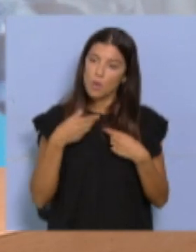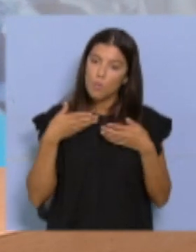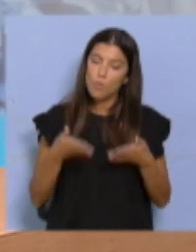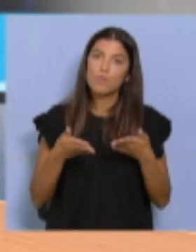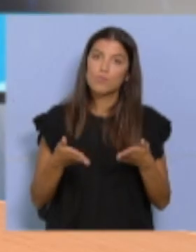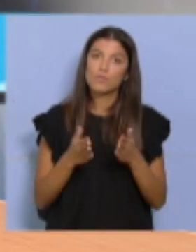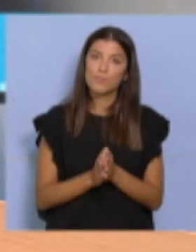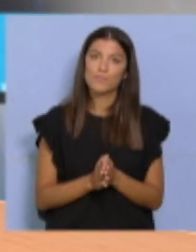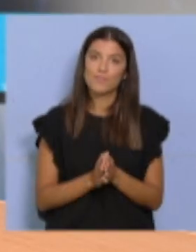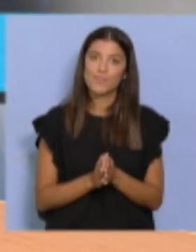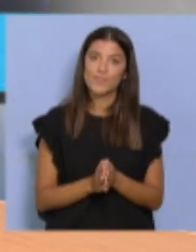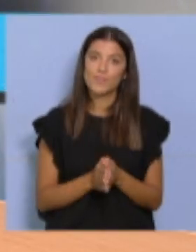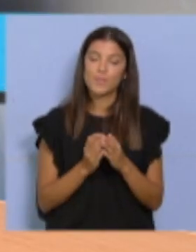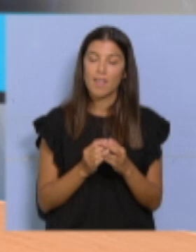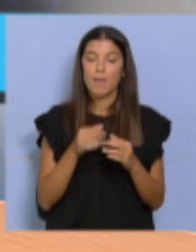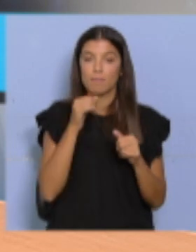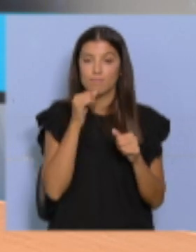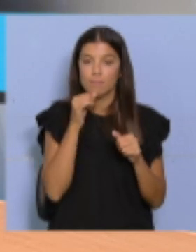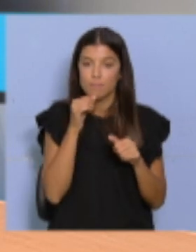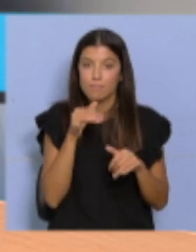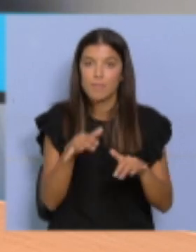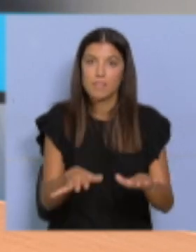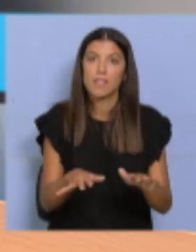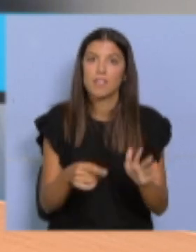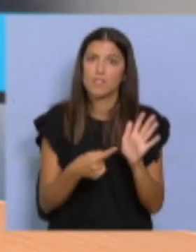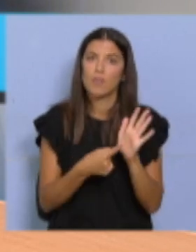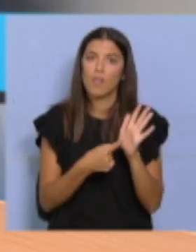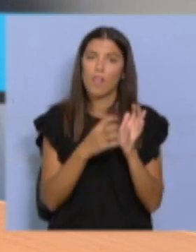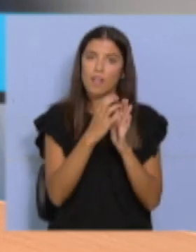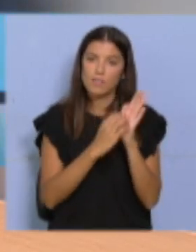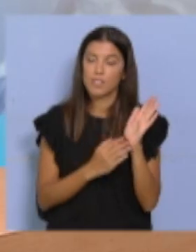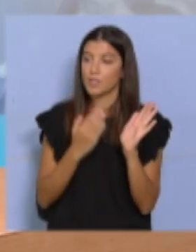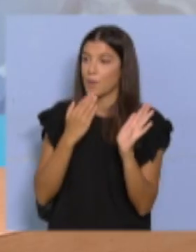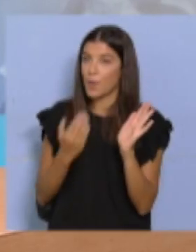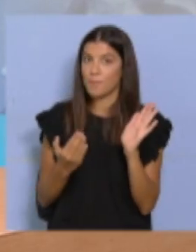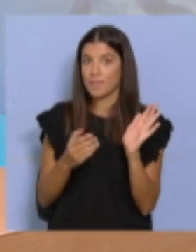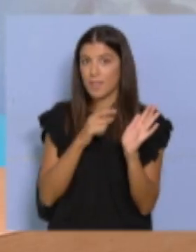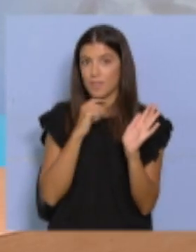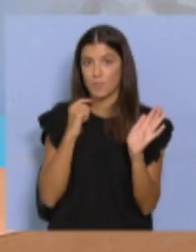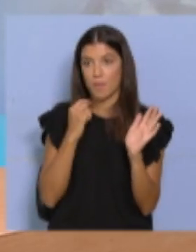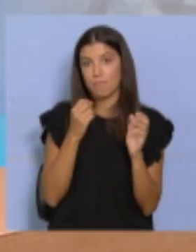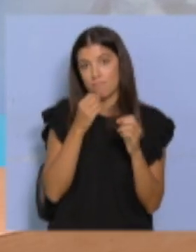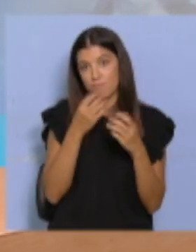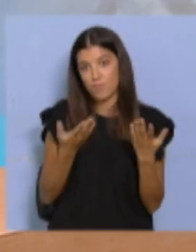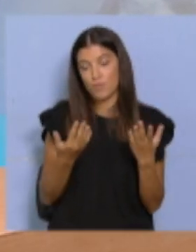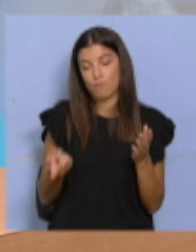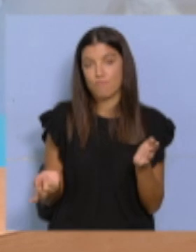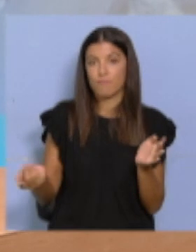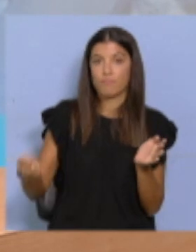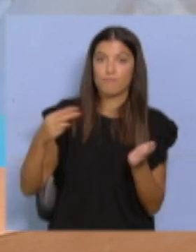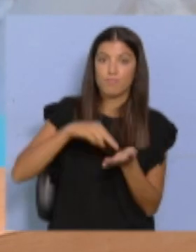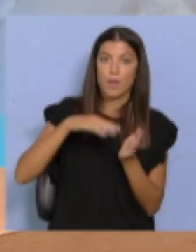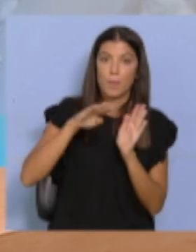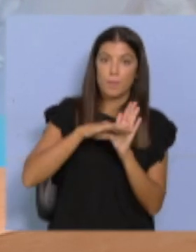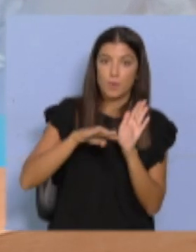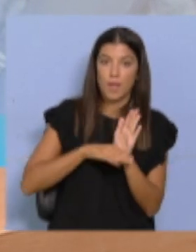Filipos. E são mensagens que decorrem de facto destes textos, e que agradeço ao Padre Hugo Ventura ter partilhado connosco aqui neste programa, assim como